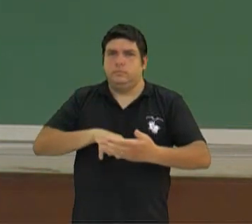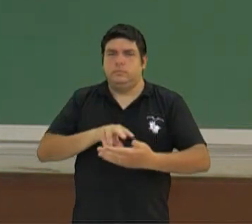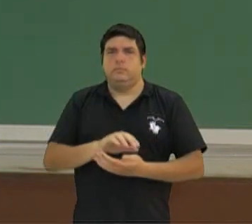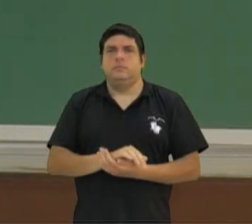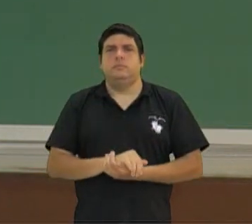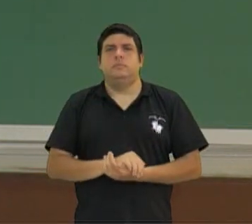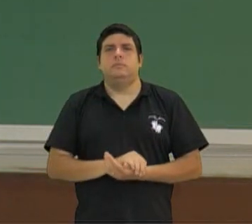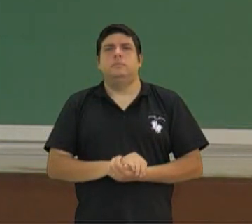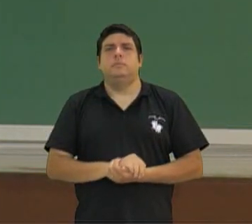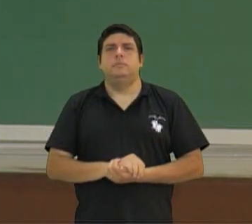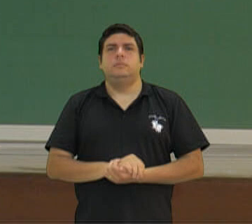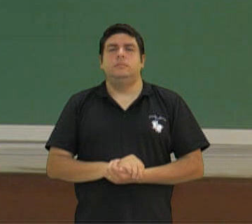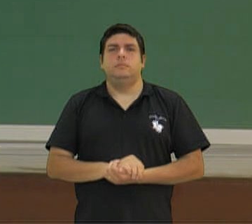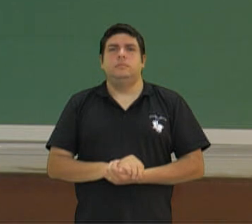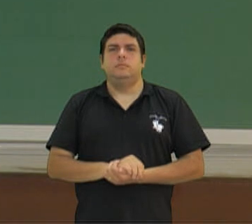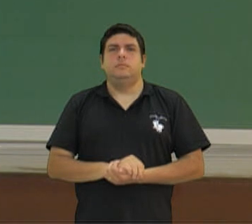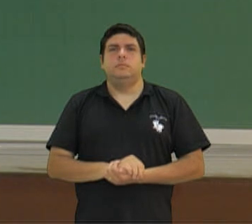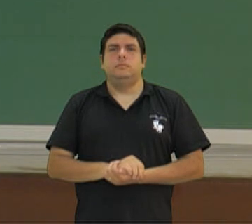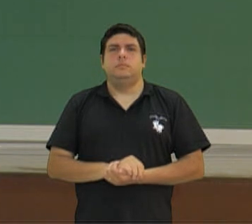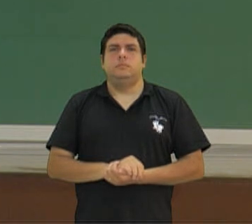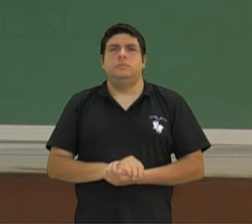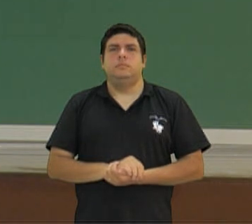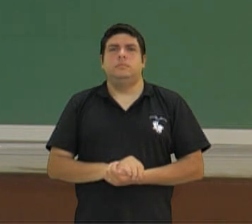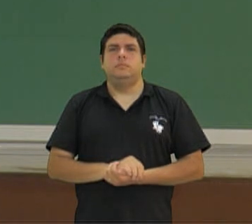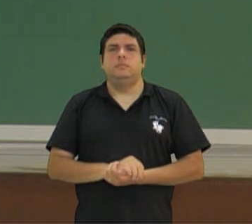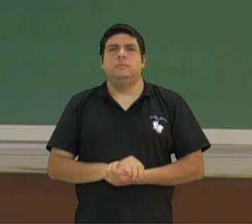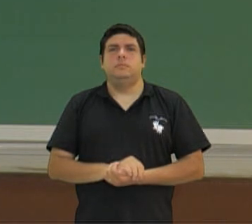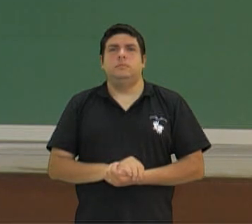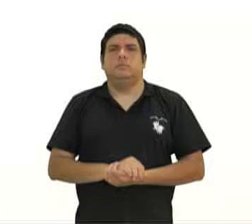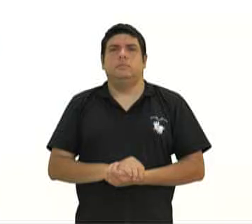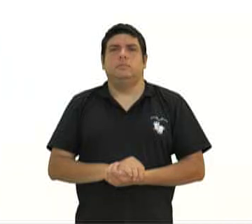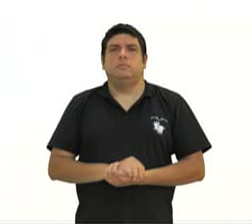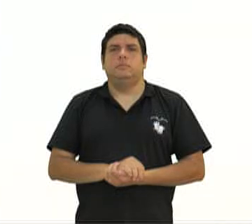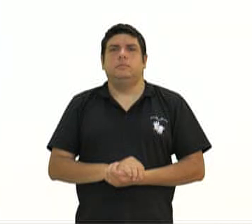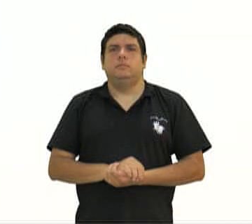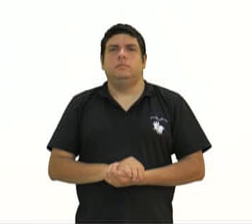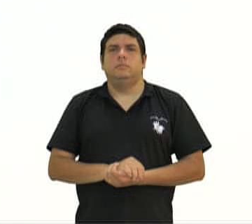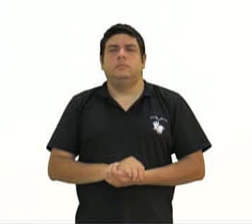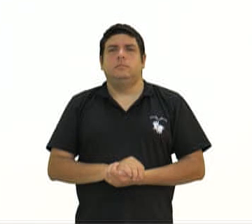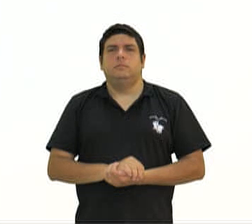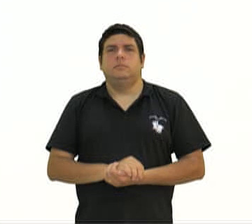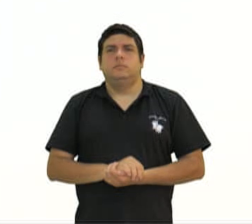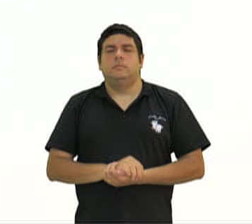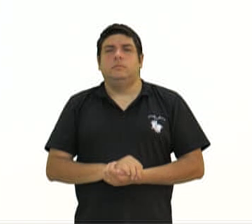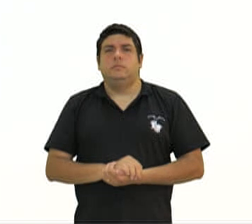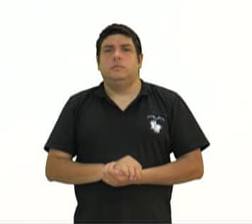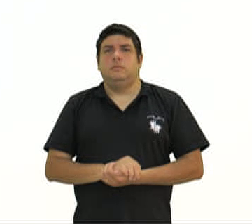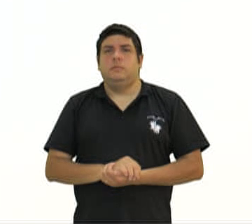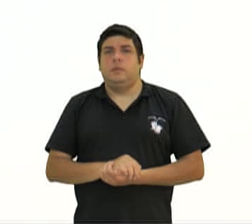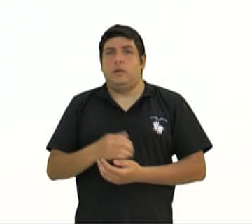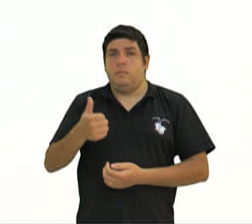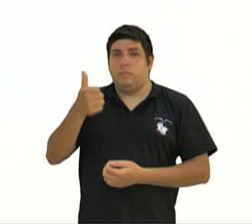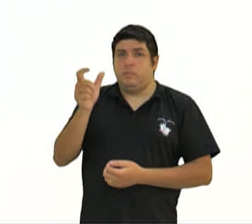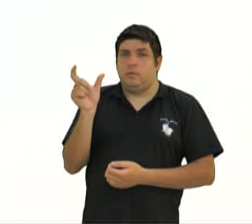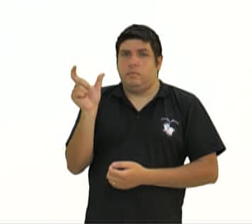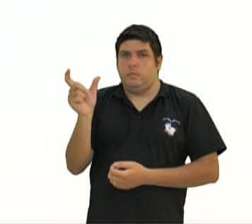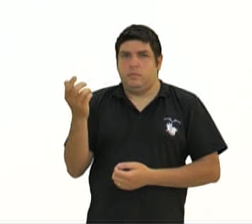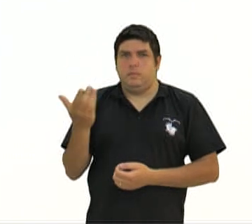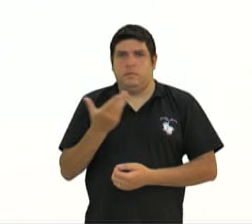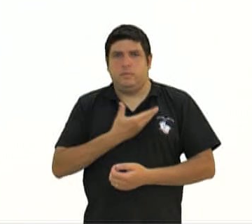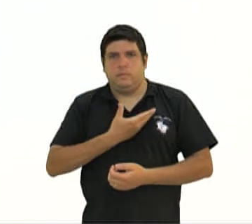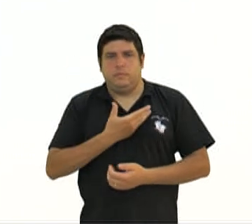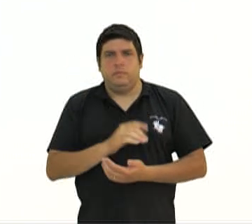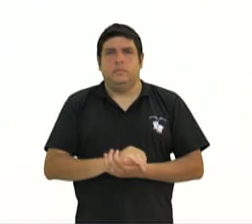and nowadays it is also celebrated by friends. Então, a primeira palavra é friends. E aqui diz o